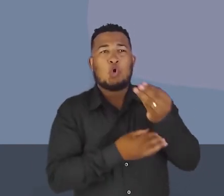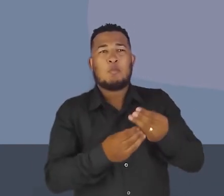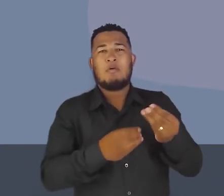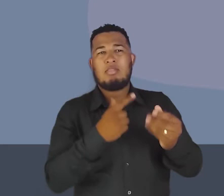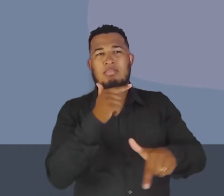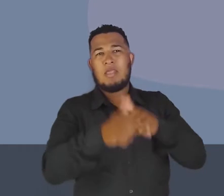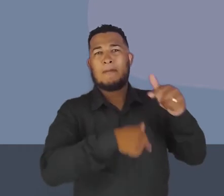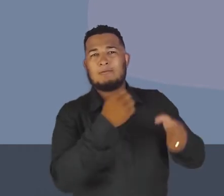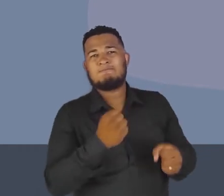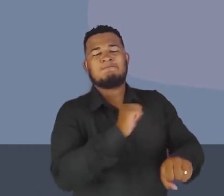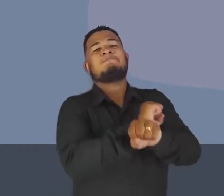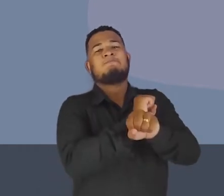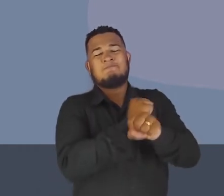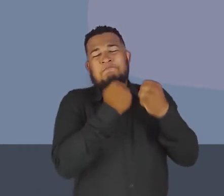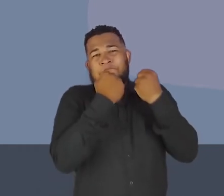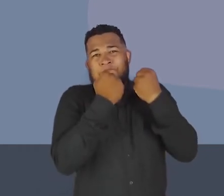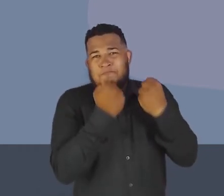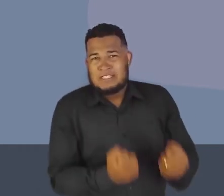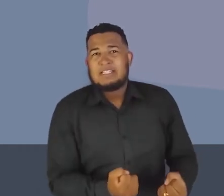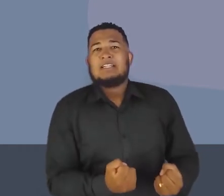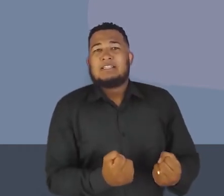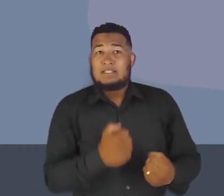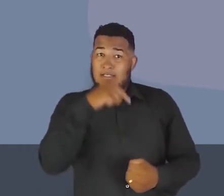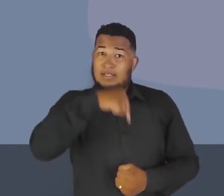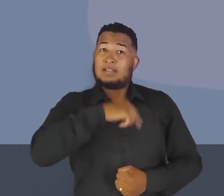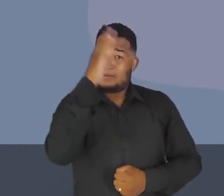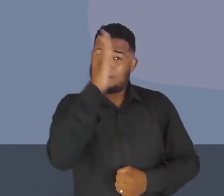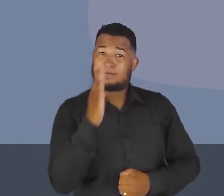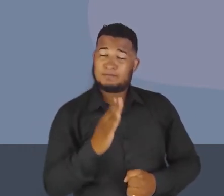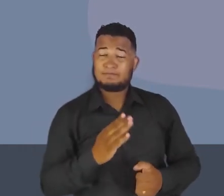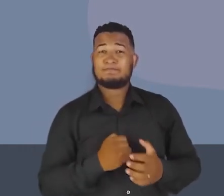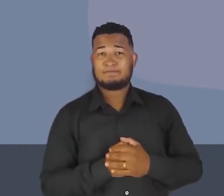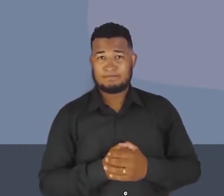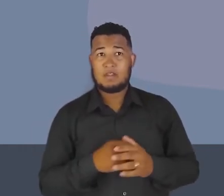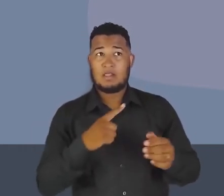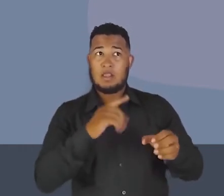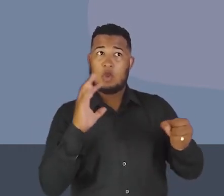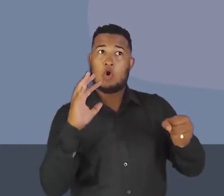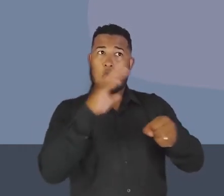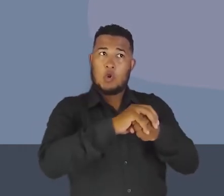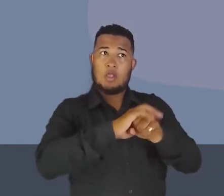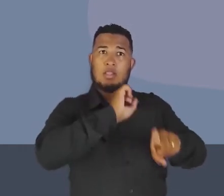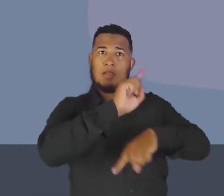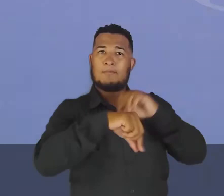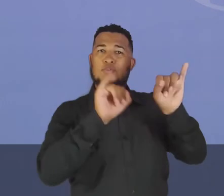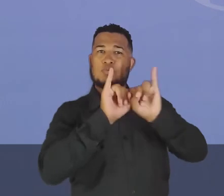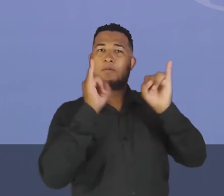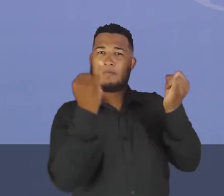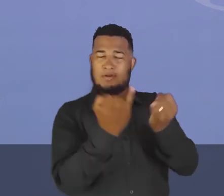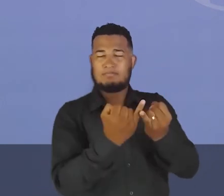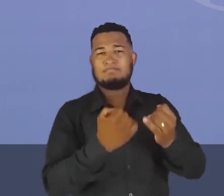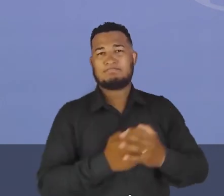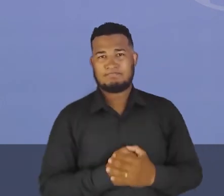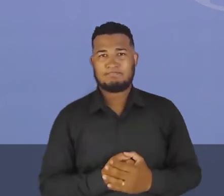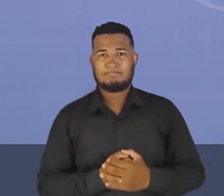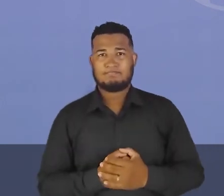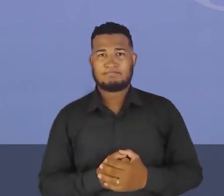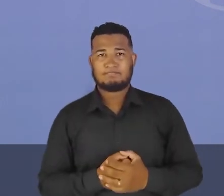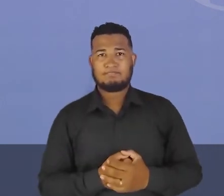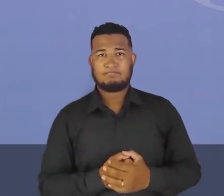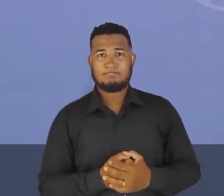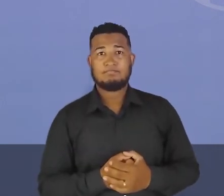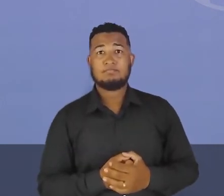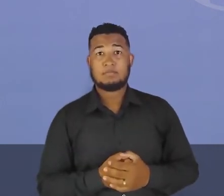trabalho extremamente pesado aqui na nossa colônia e depois no nosso império.